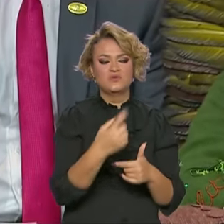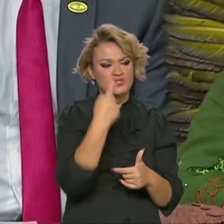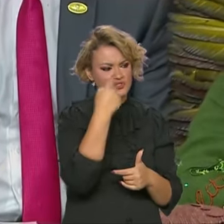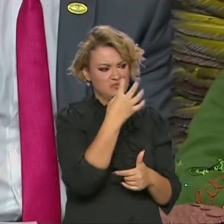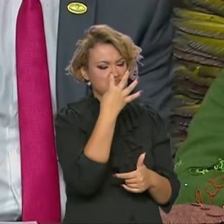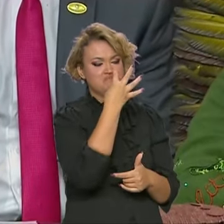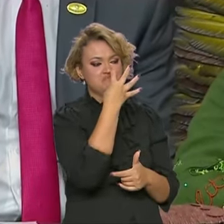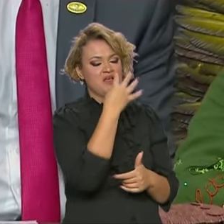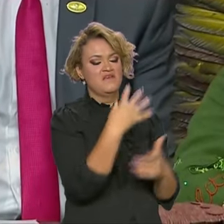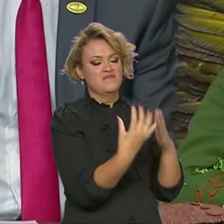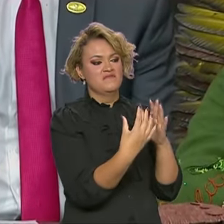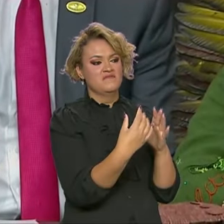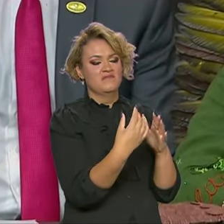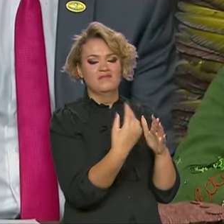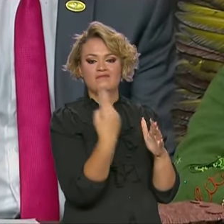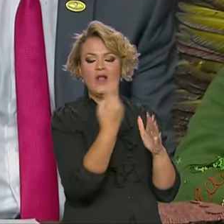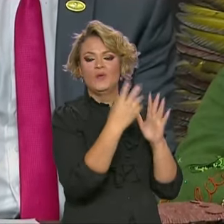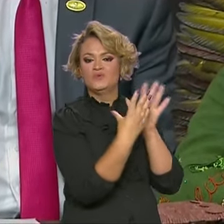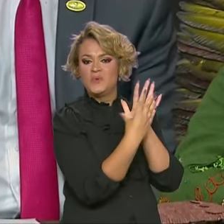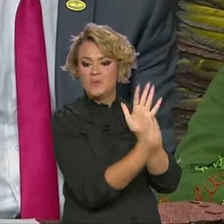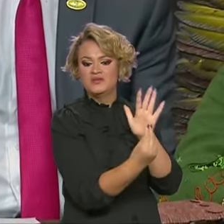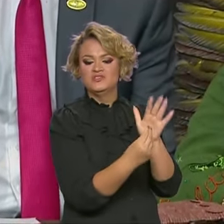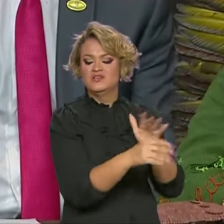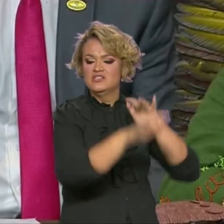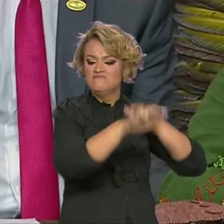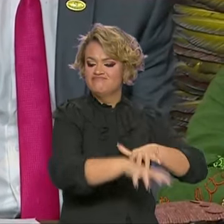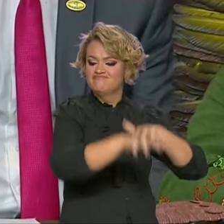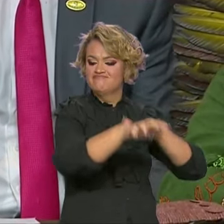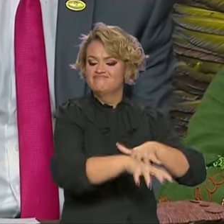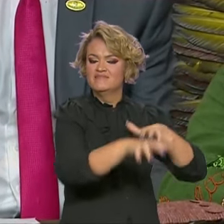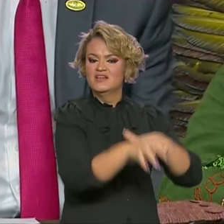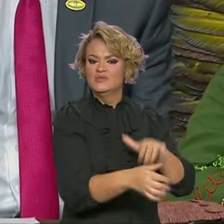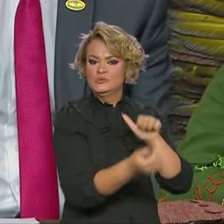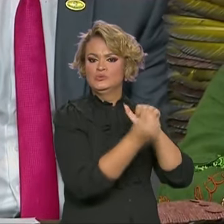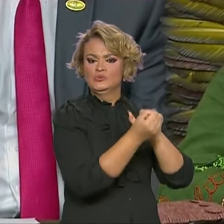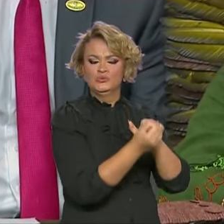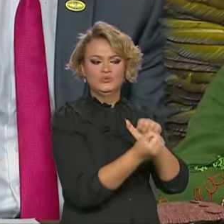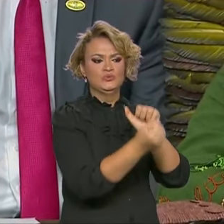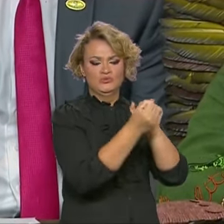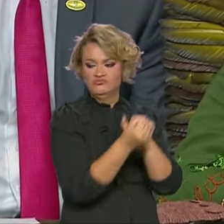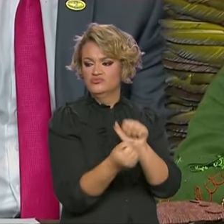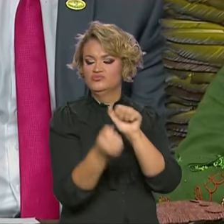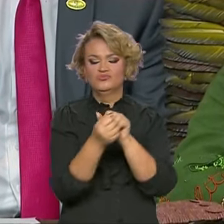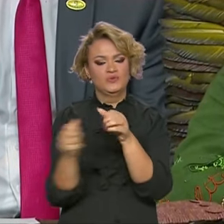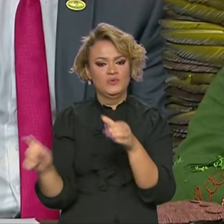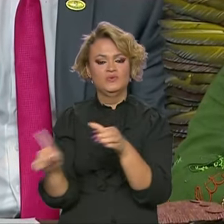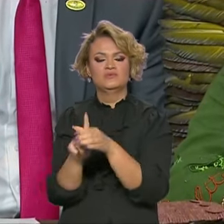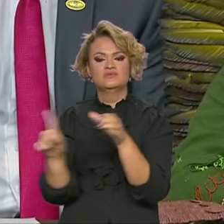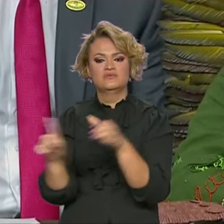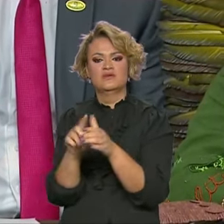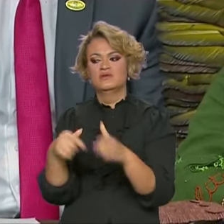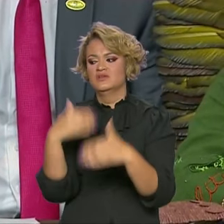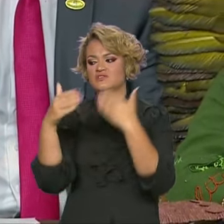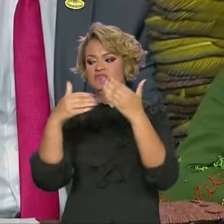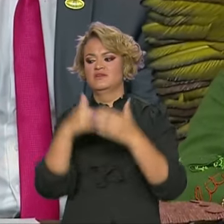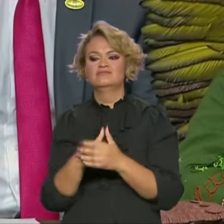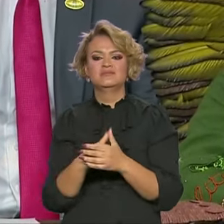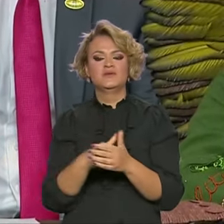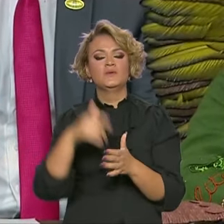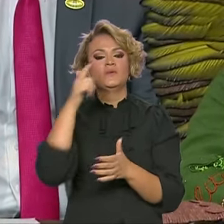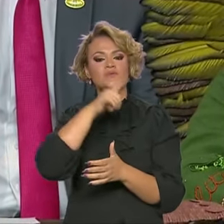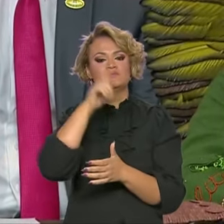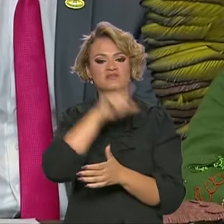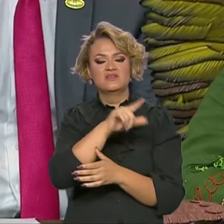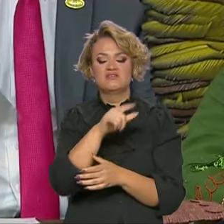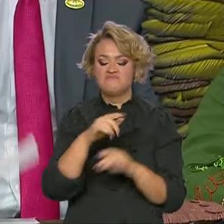valores compartilhados. Temos que marchar avante numa onda inclusiva e edificante, que produza